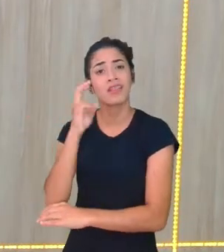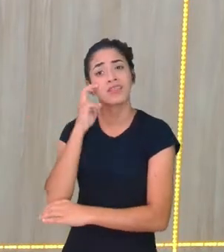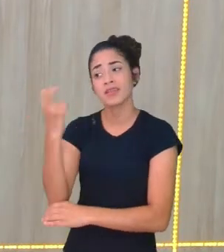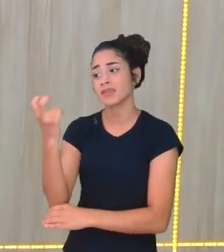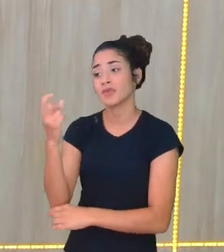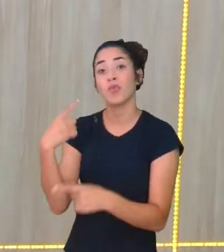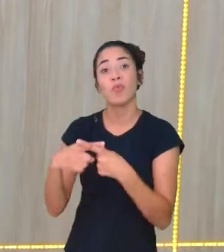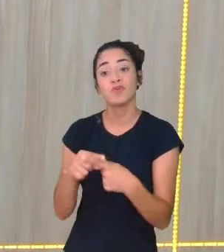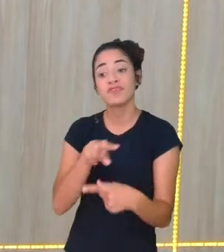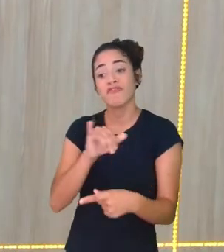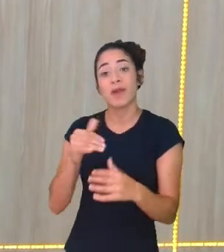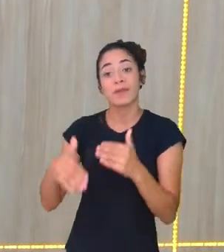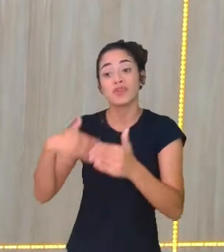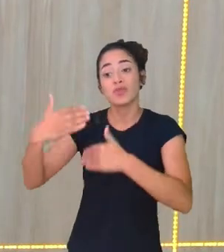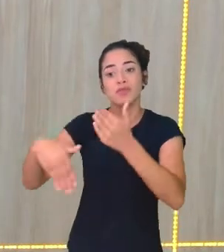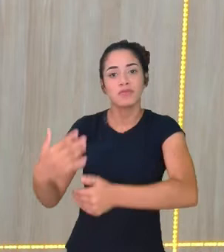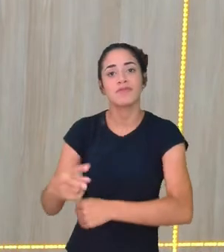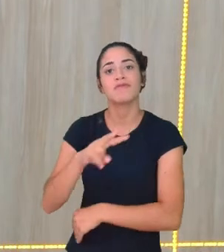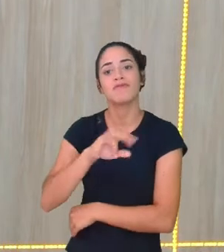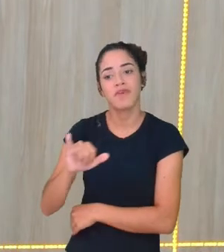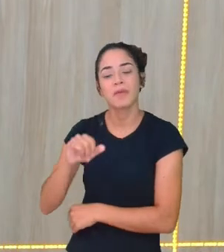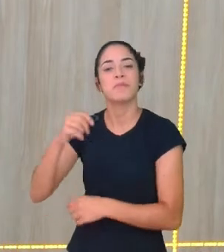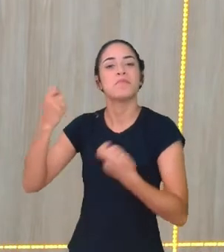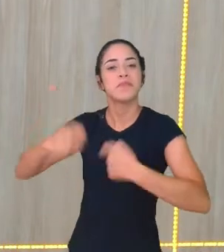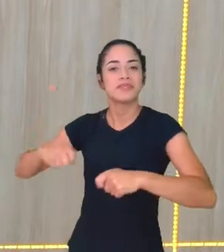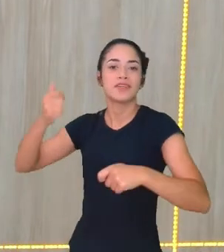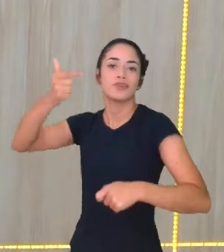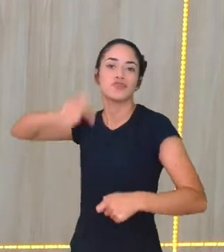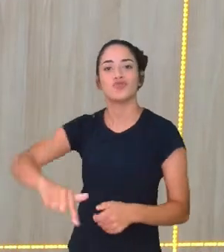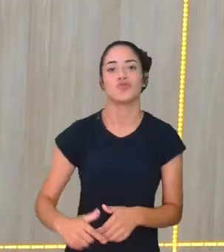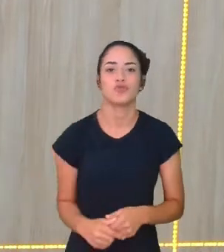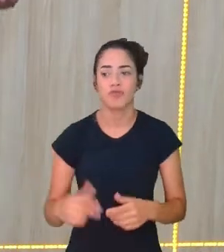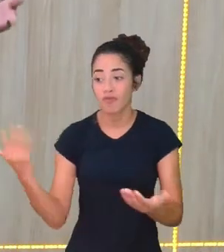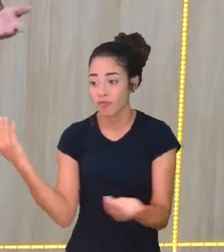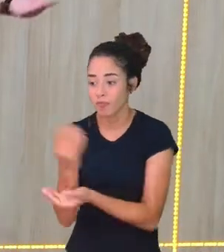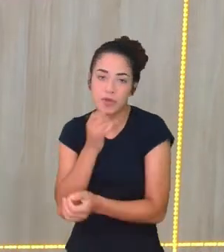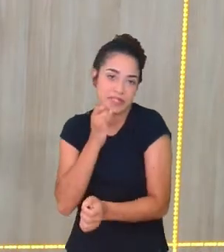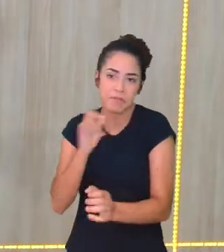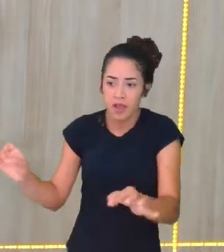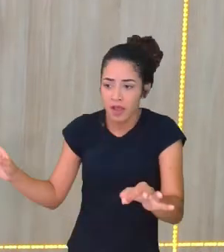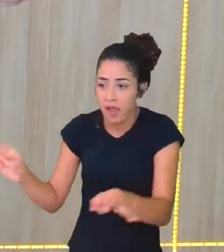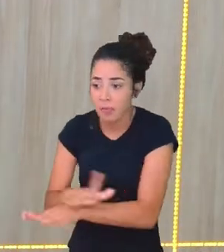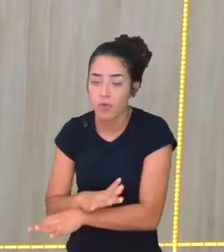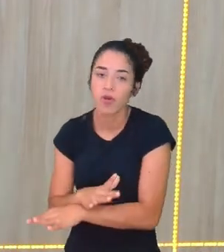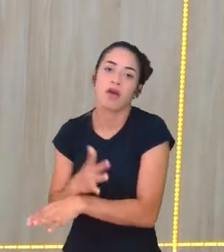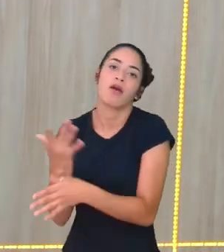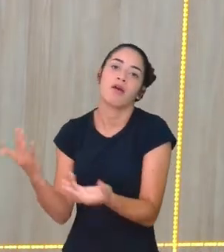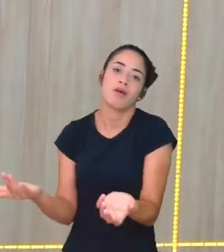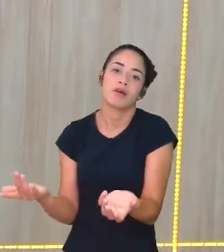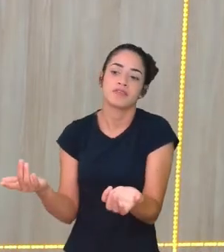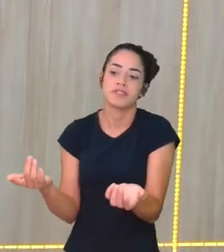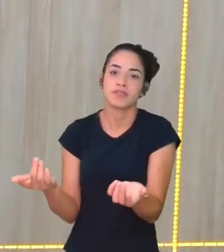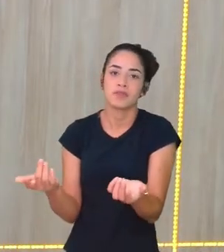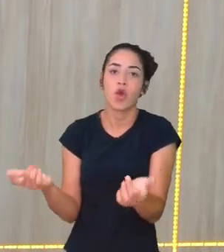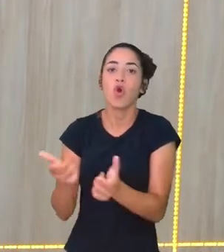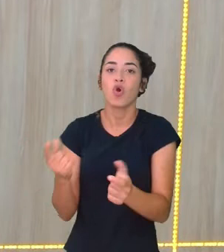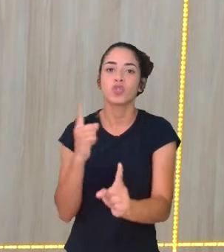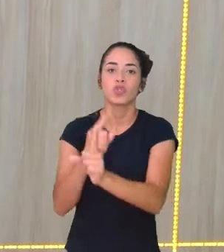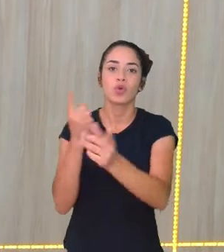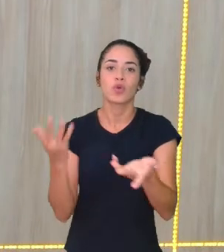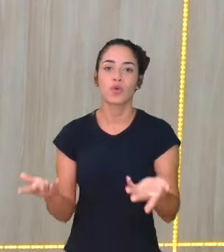vai precisar porque se você sustenta com Aquilo acabou aquele recurso você vai obter de onde então